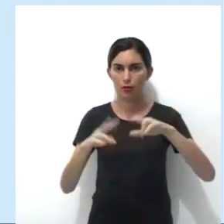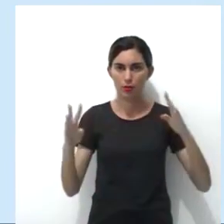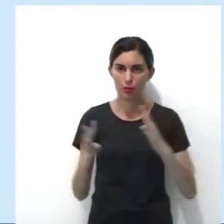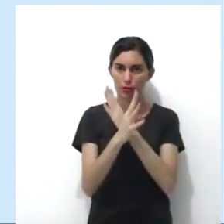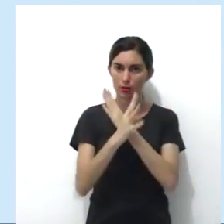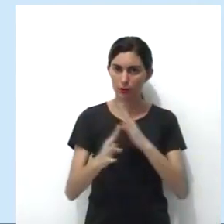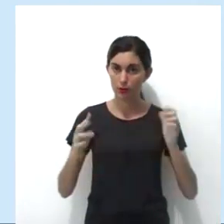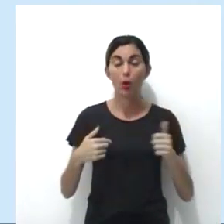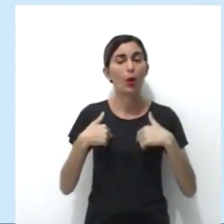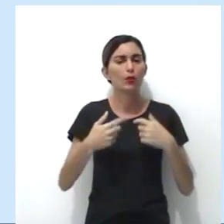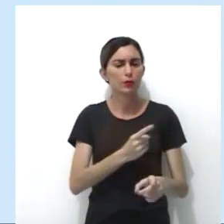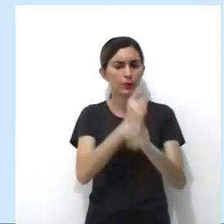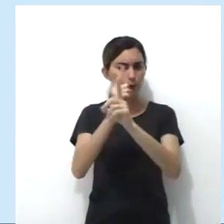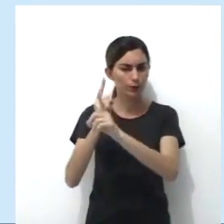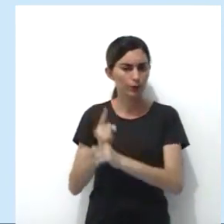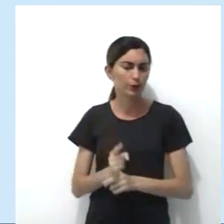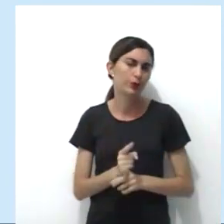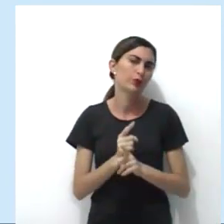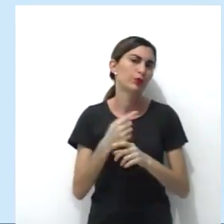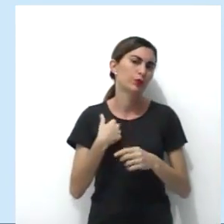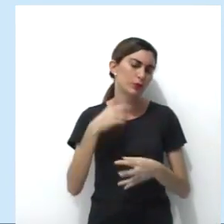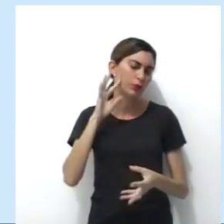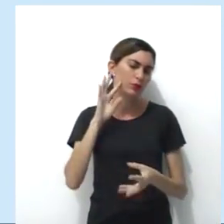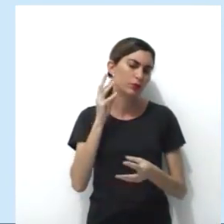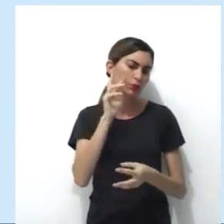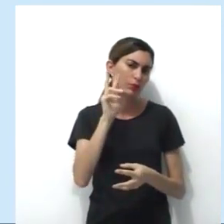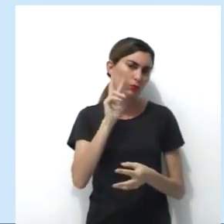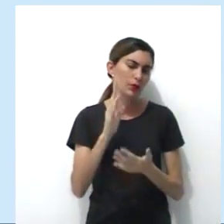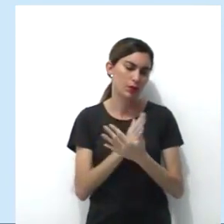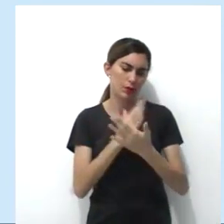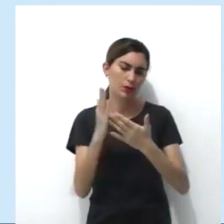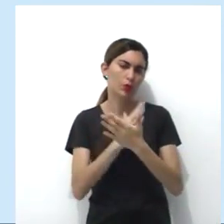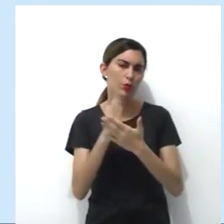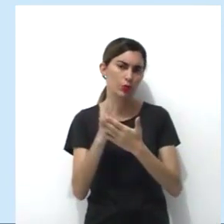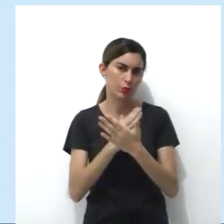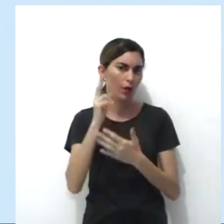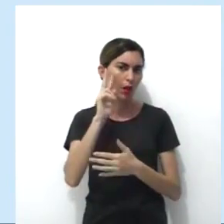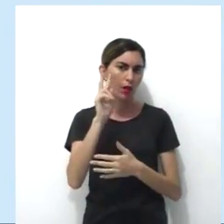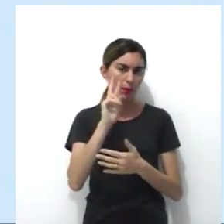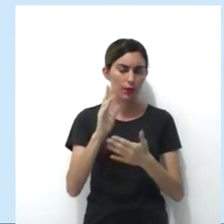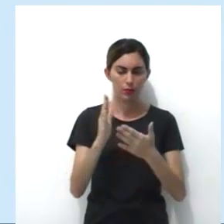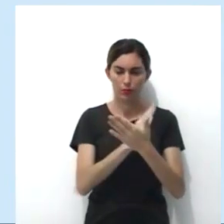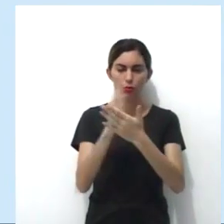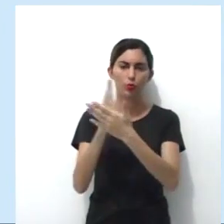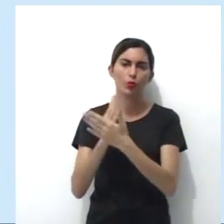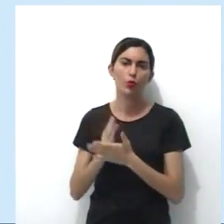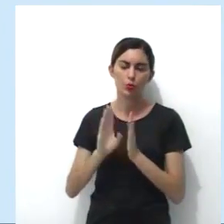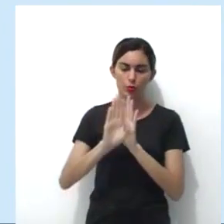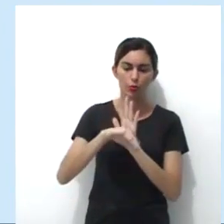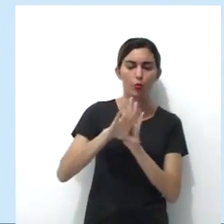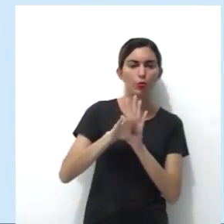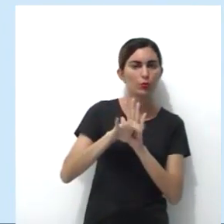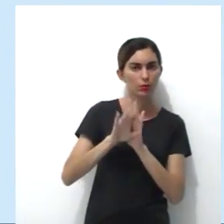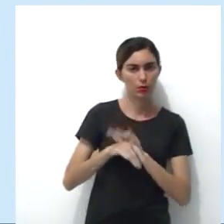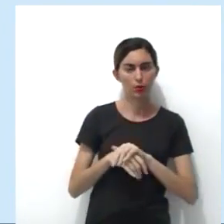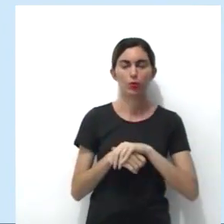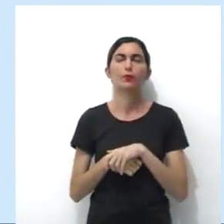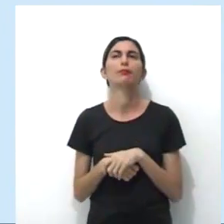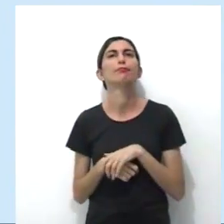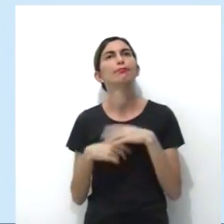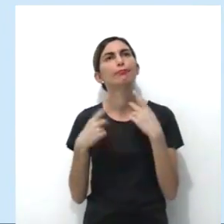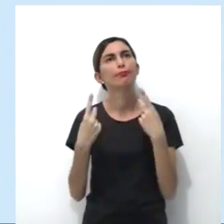da termodinâmica, temperatura, calor, mas é importante que vocês aprendam a reconhecer isso dentro de diversos contextos.